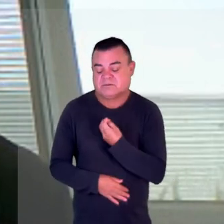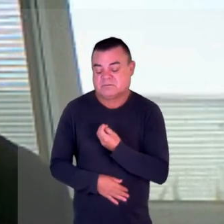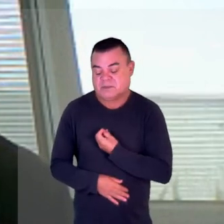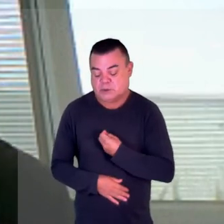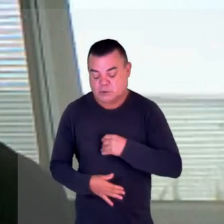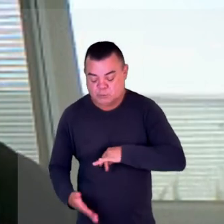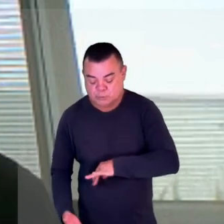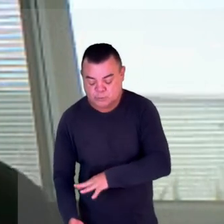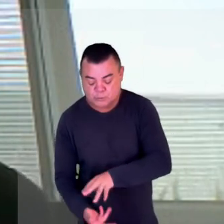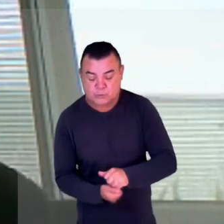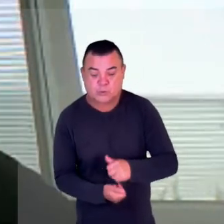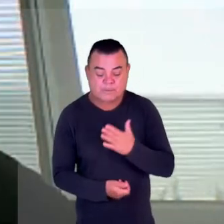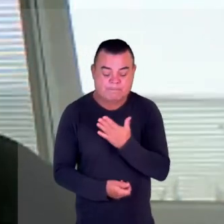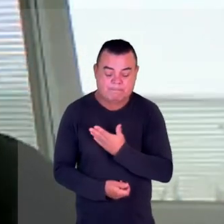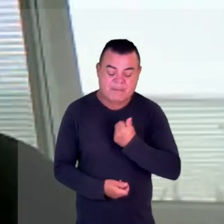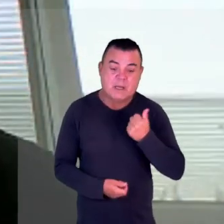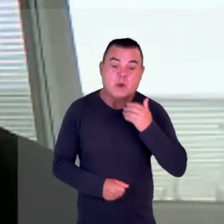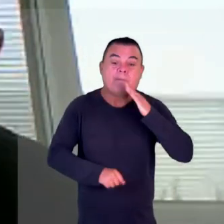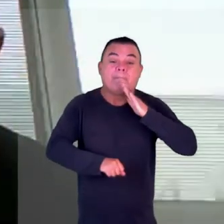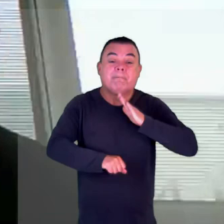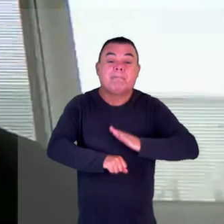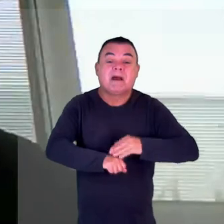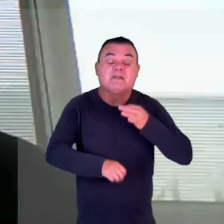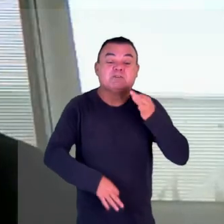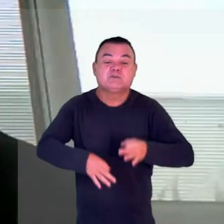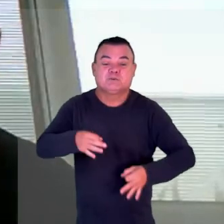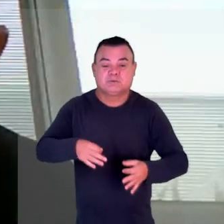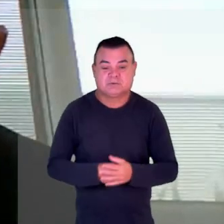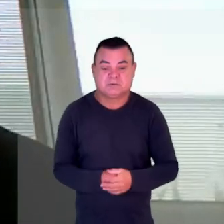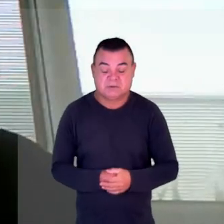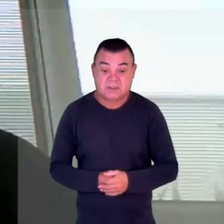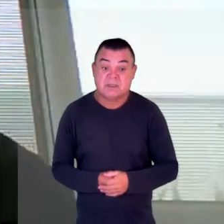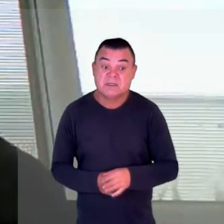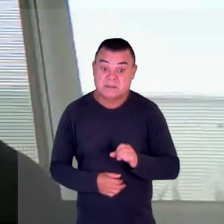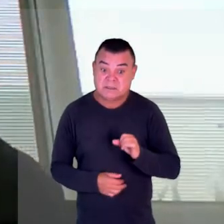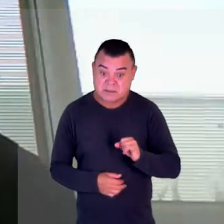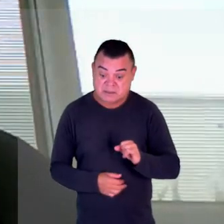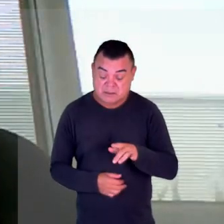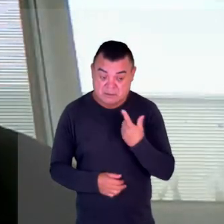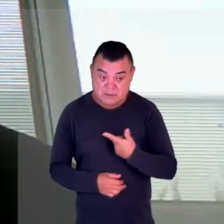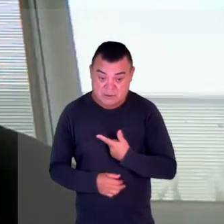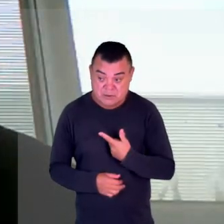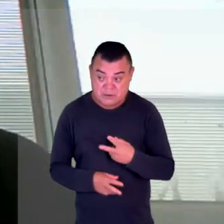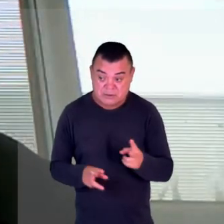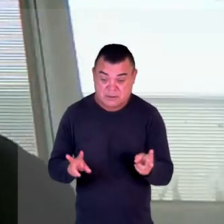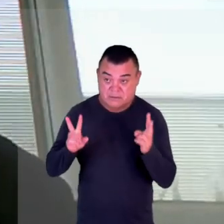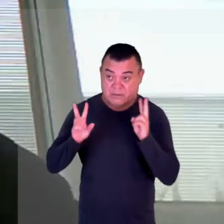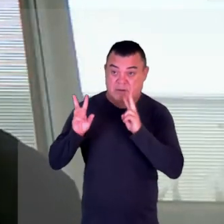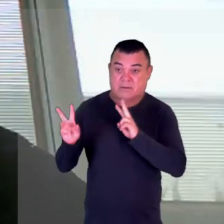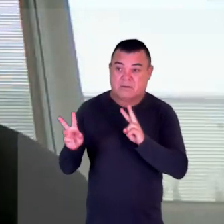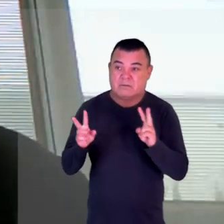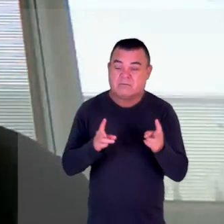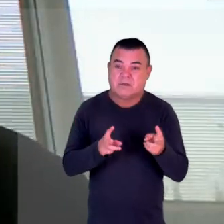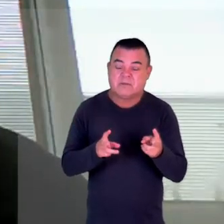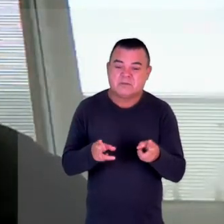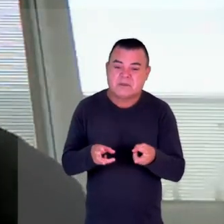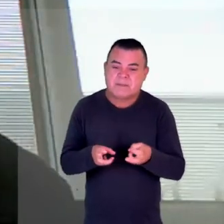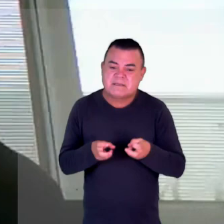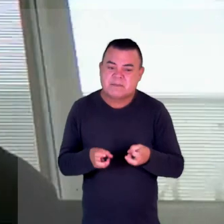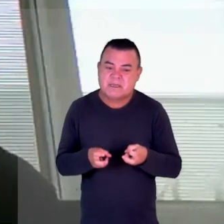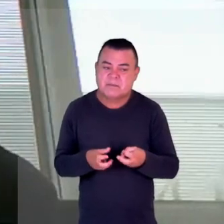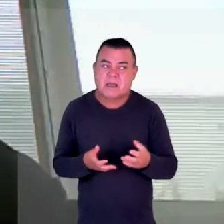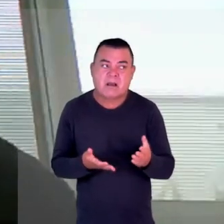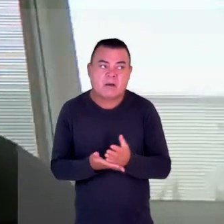justo se nós hoje enxergamos horizontes eh tando de